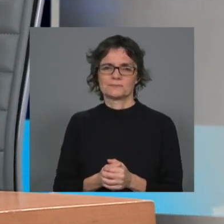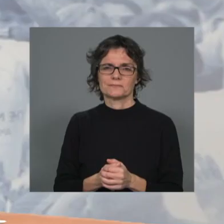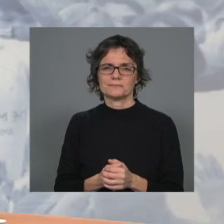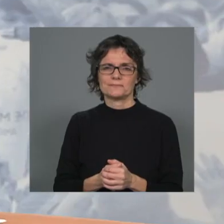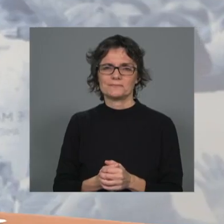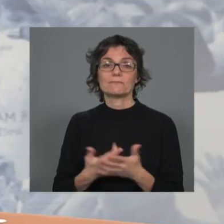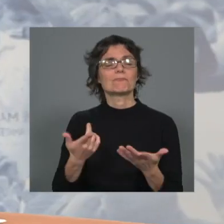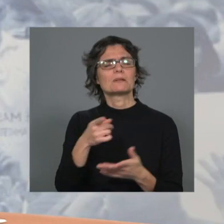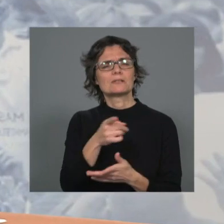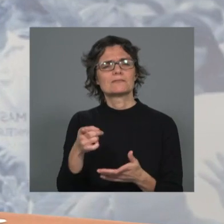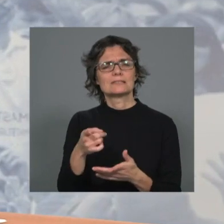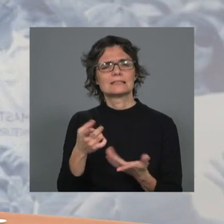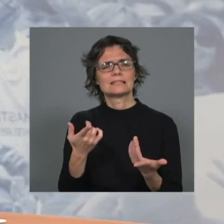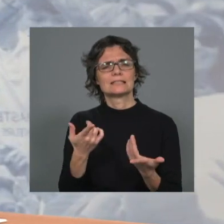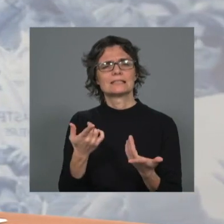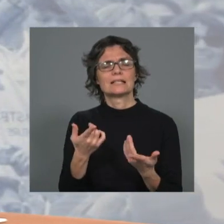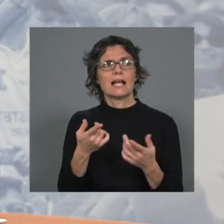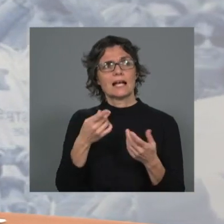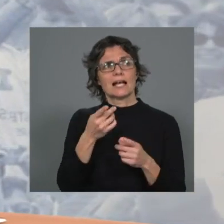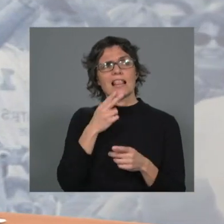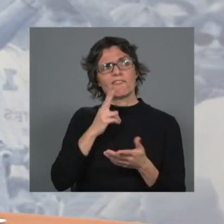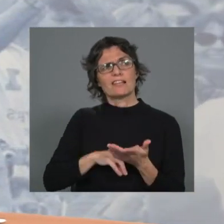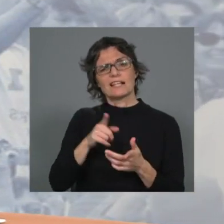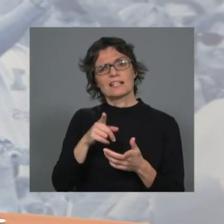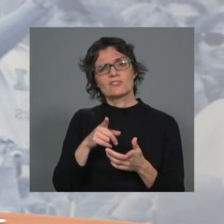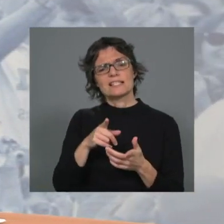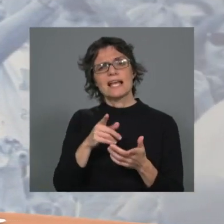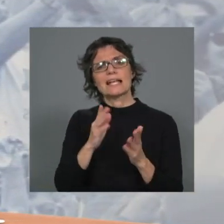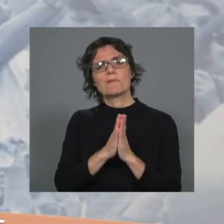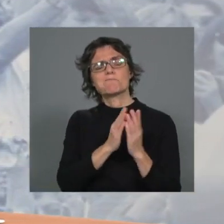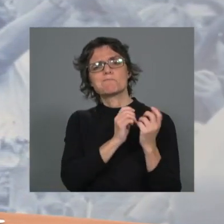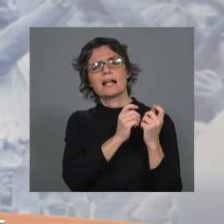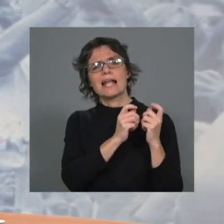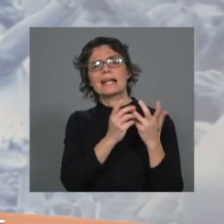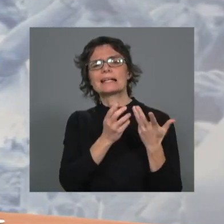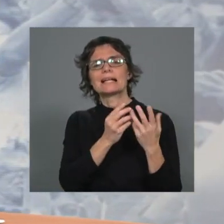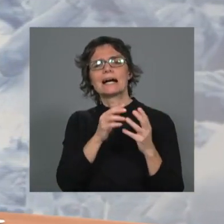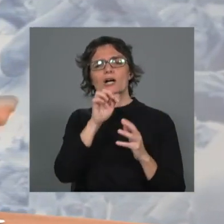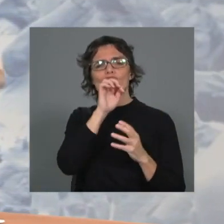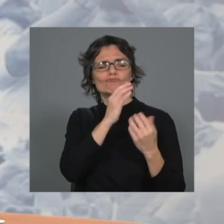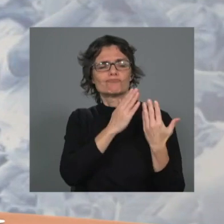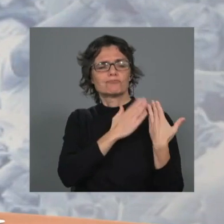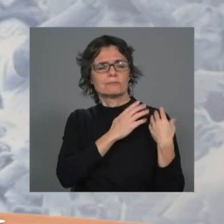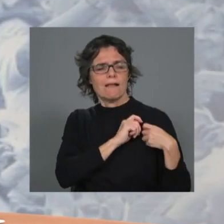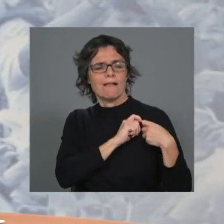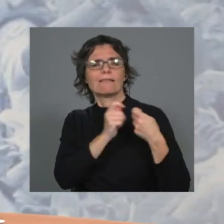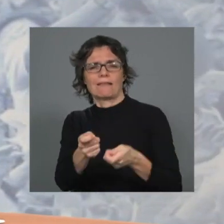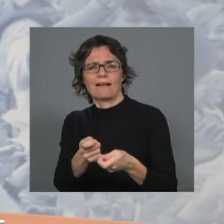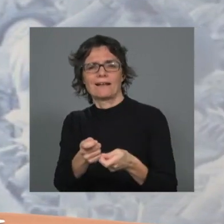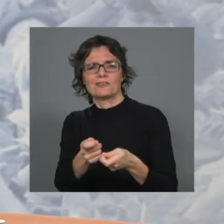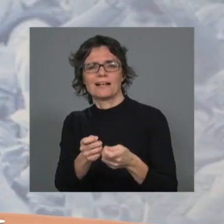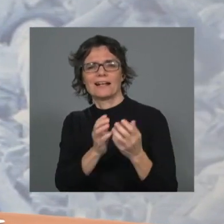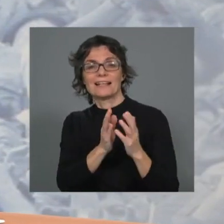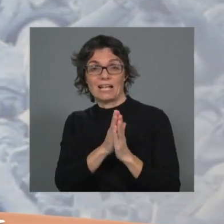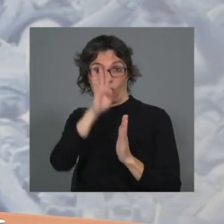um trabalhar a sinodalidade muito antes dela ser proposta aqui pelo Papa Francisco. É verdade. Este abrir aos outros e o chamar. É